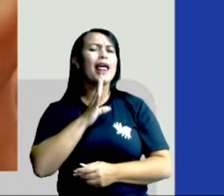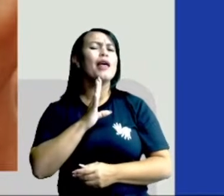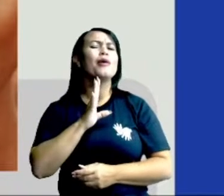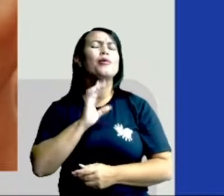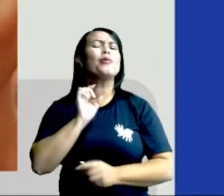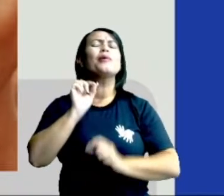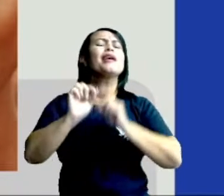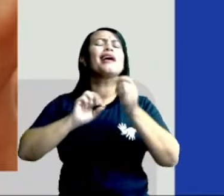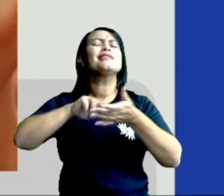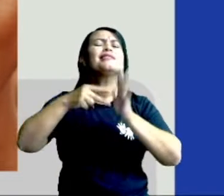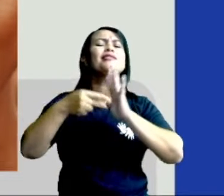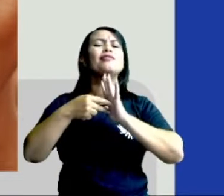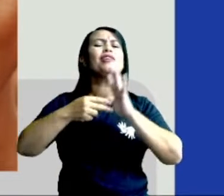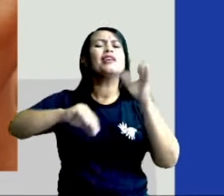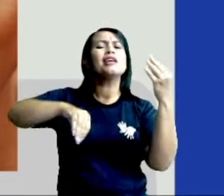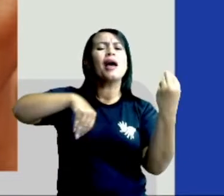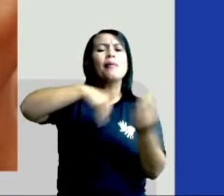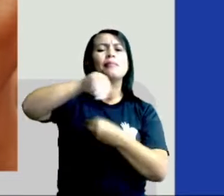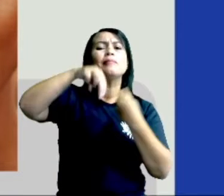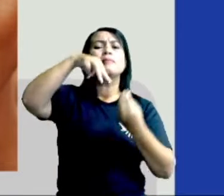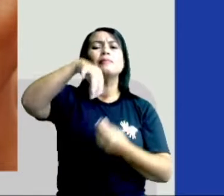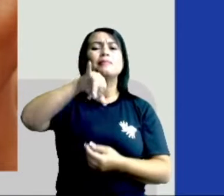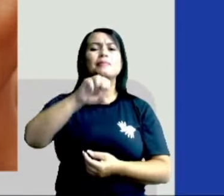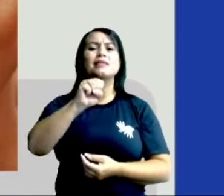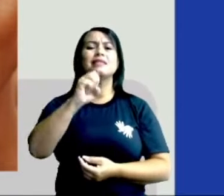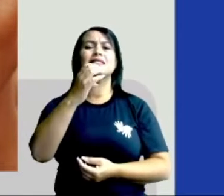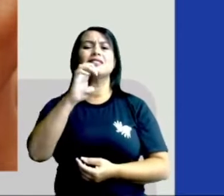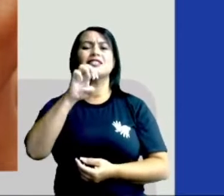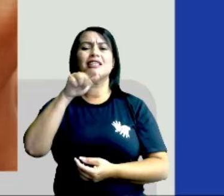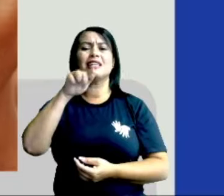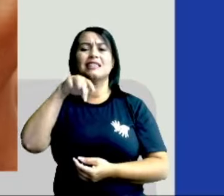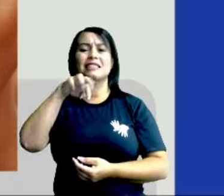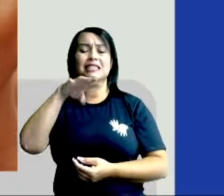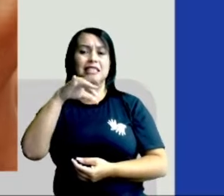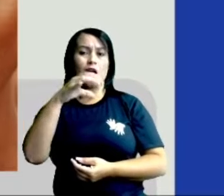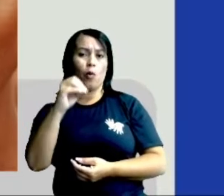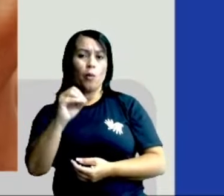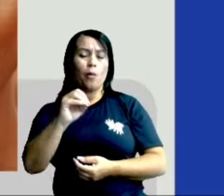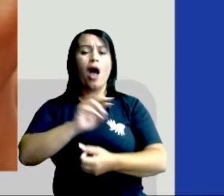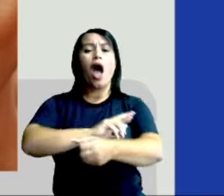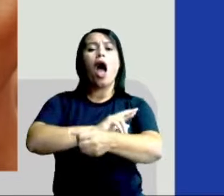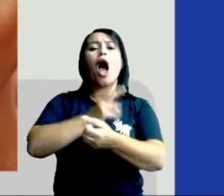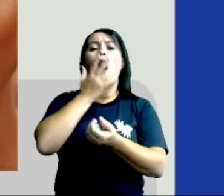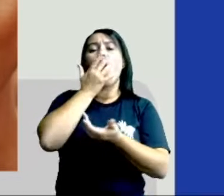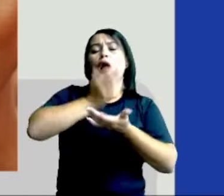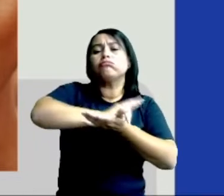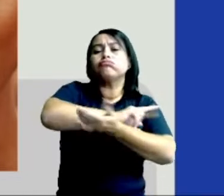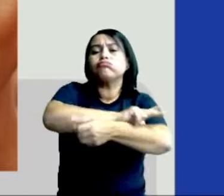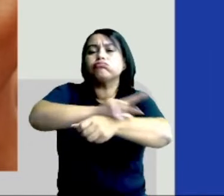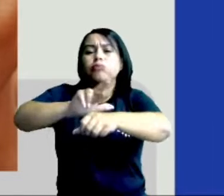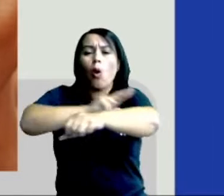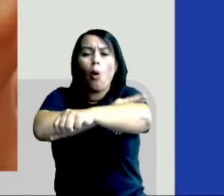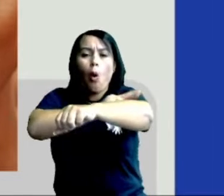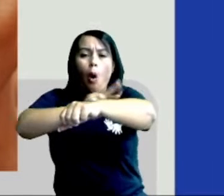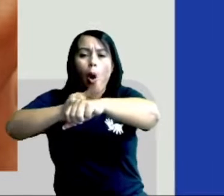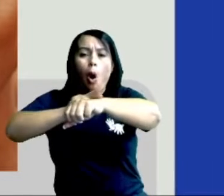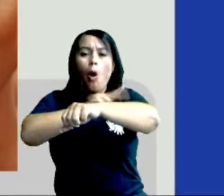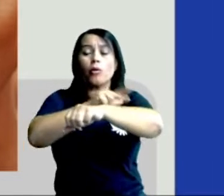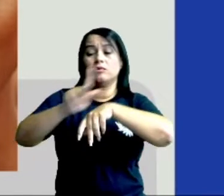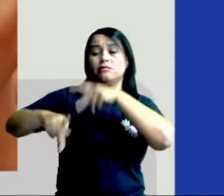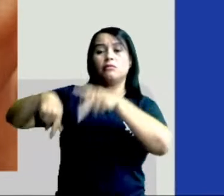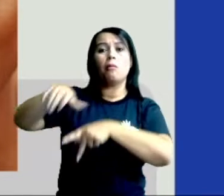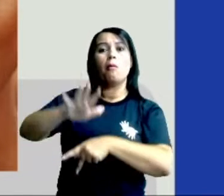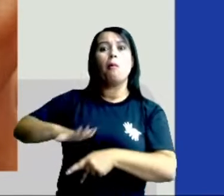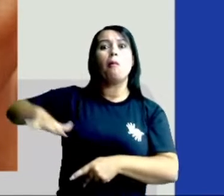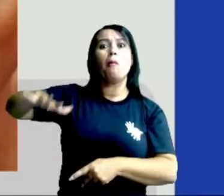Miscigenação de quê? O que é miscigenação? A miscigenação ou mestiçagem consiste na mistura de raças, de